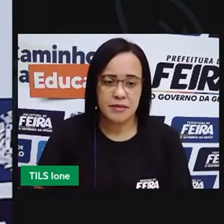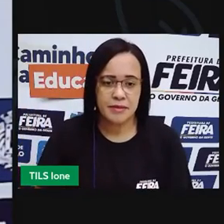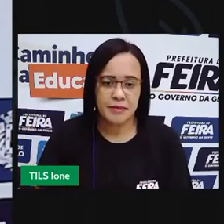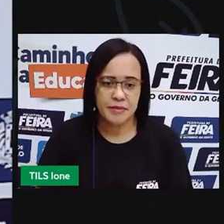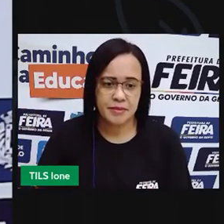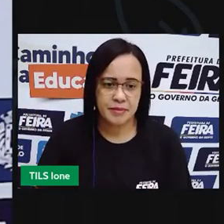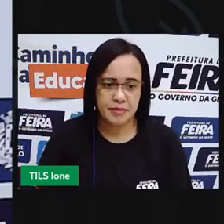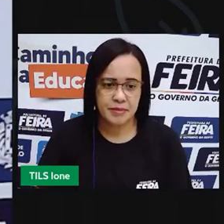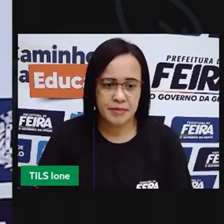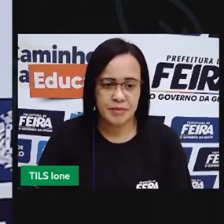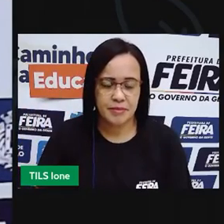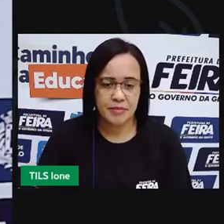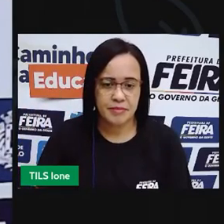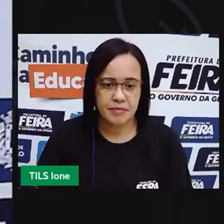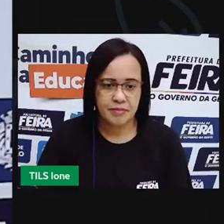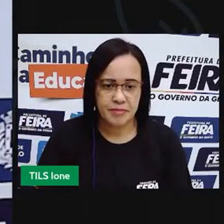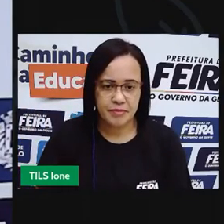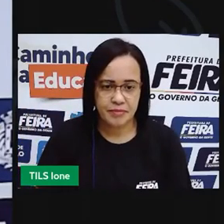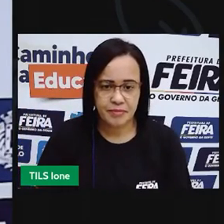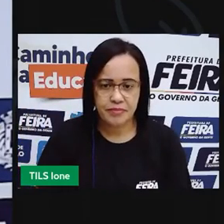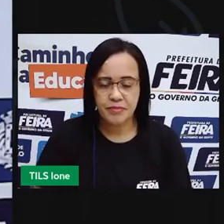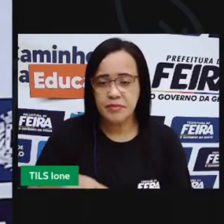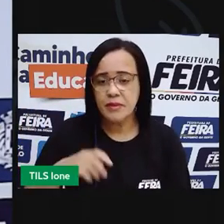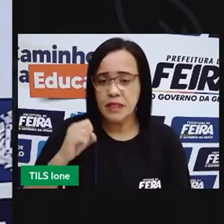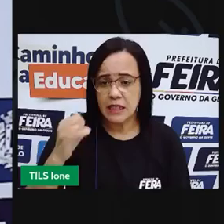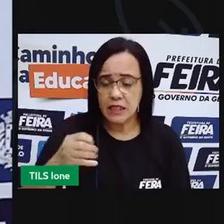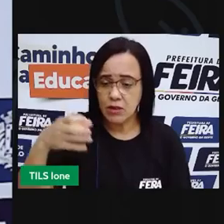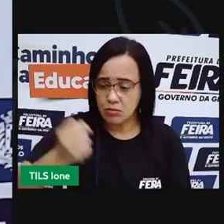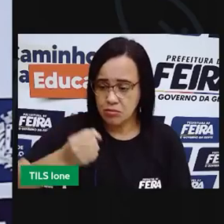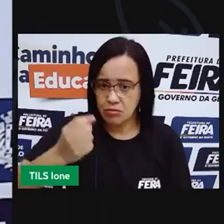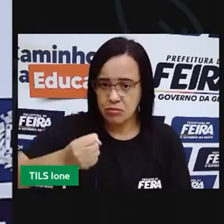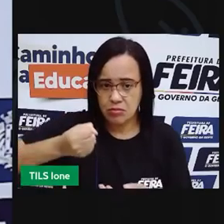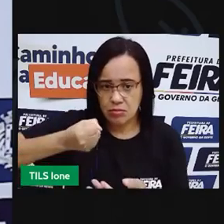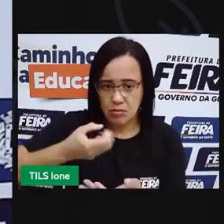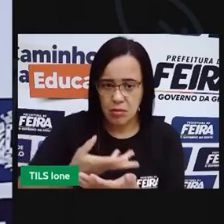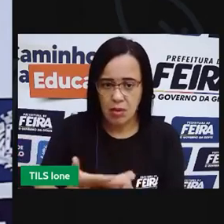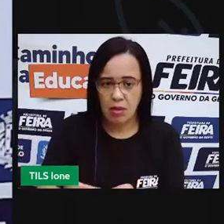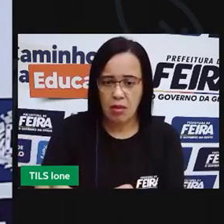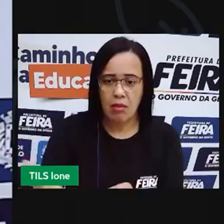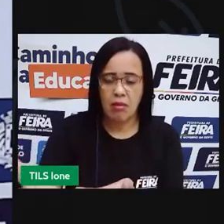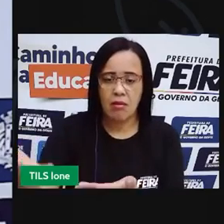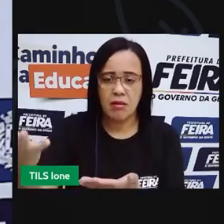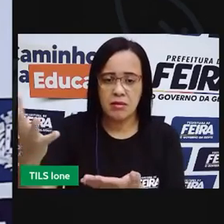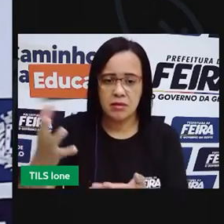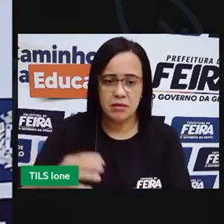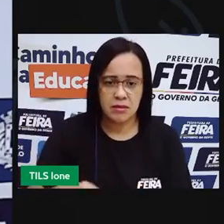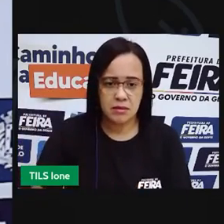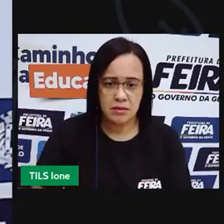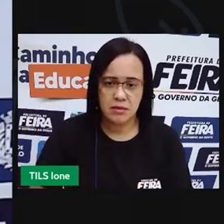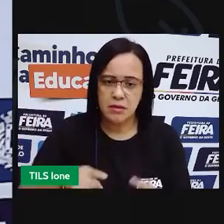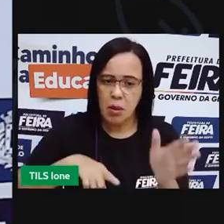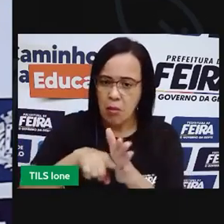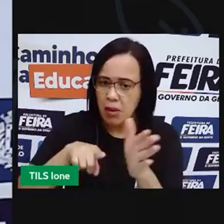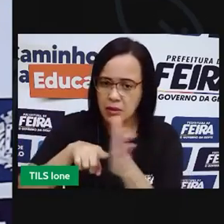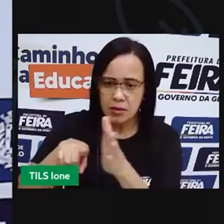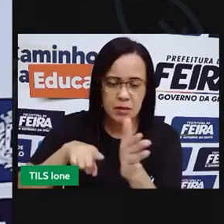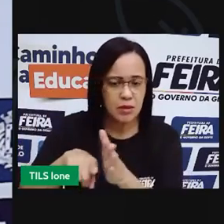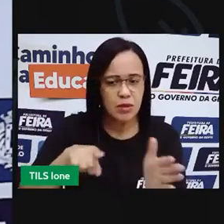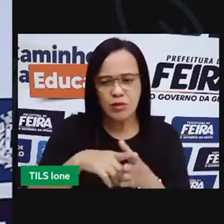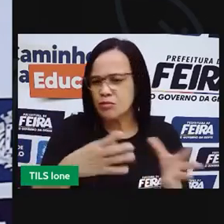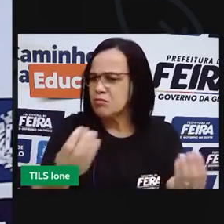E aí o leite de tudo é não é